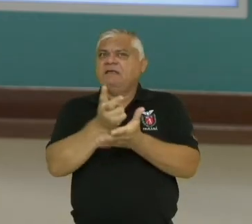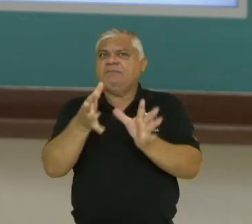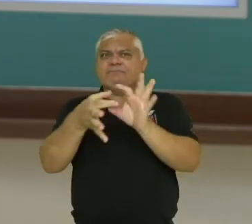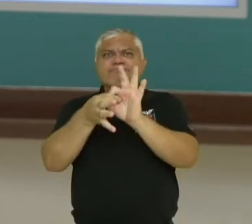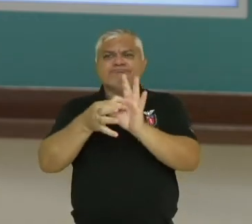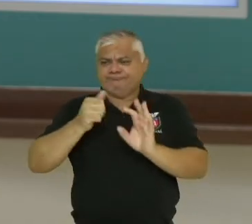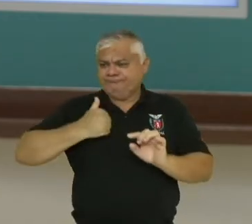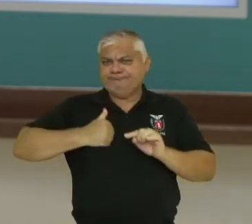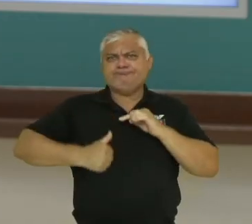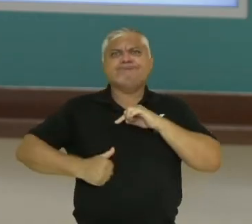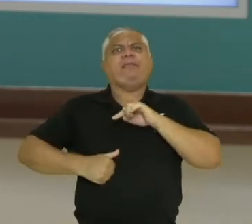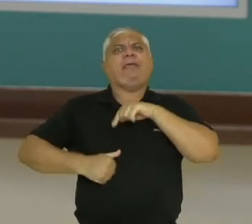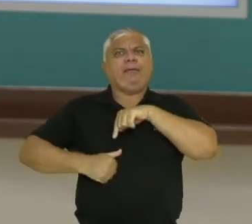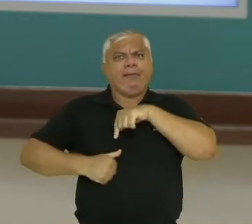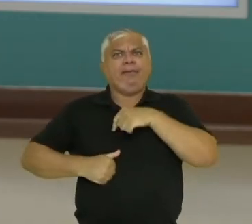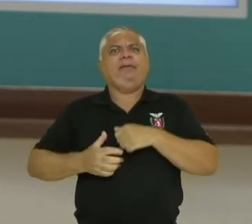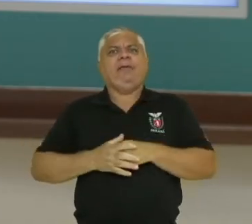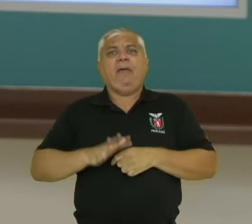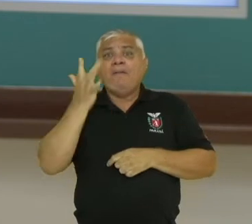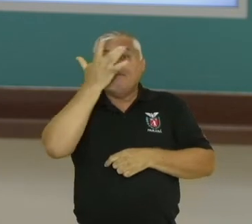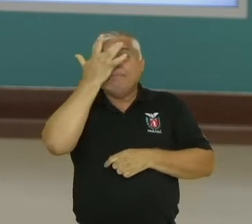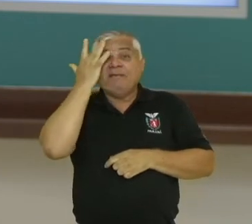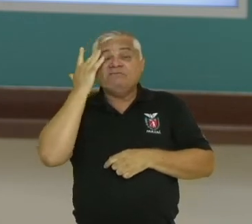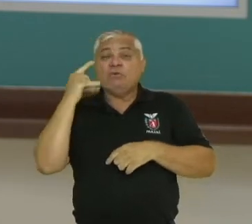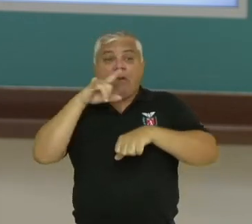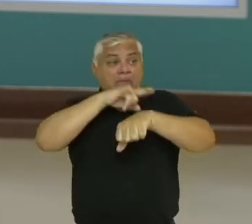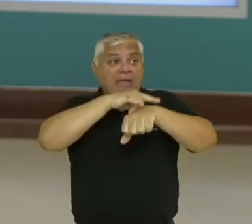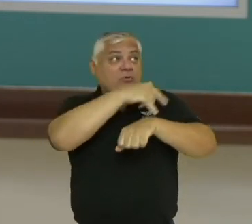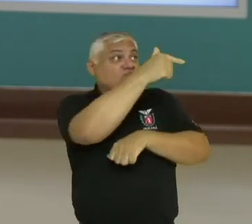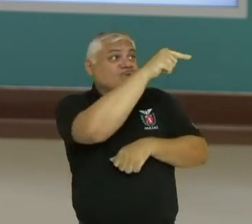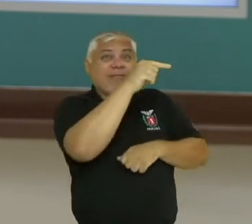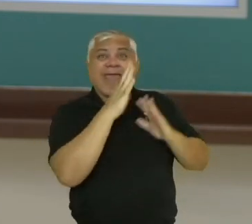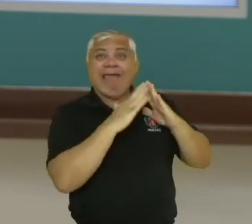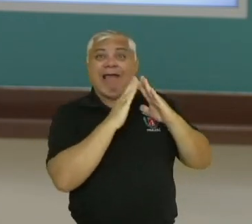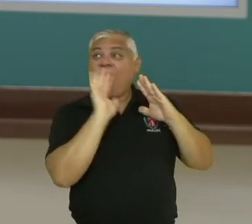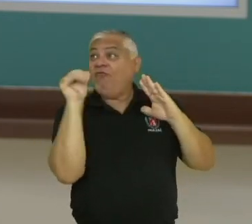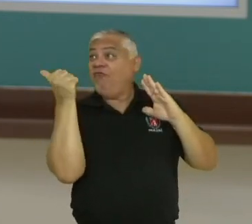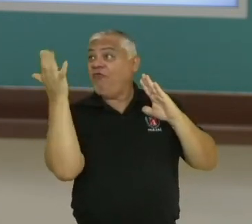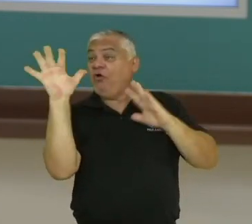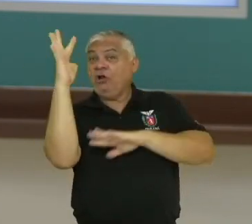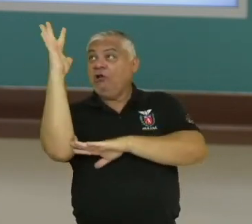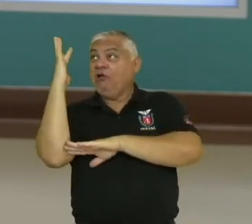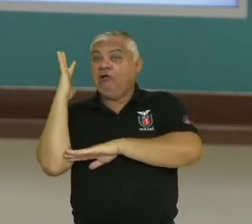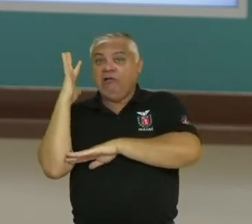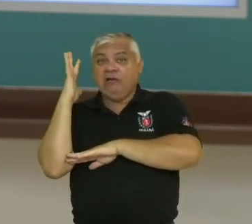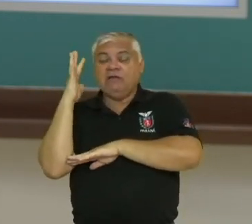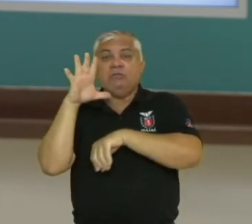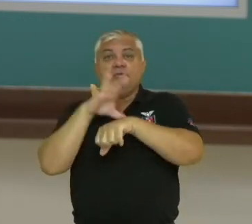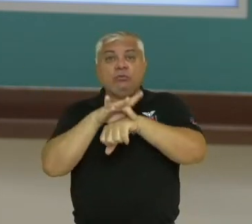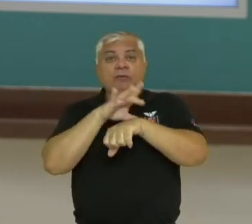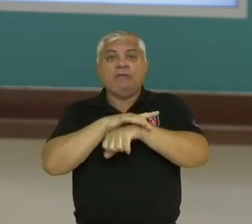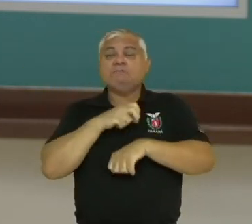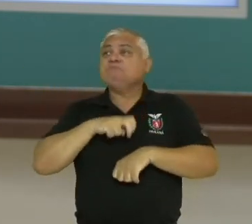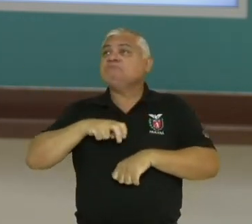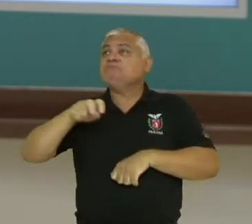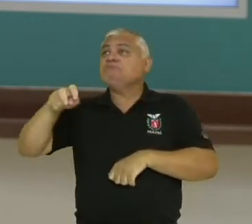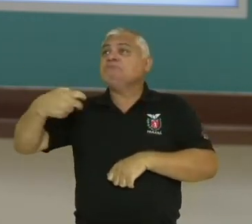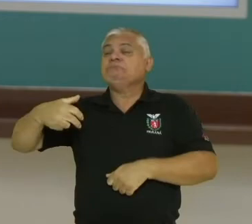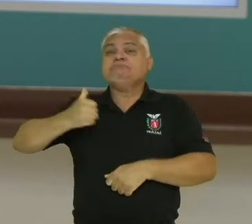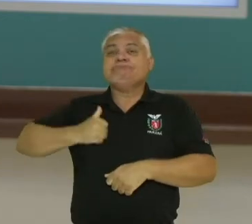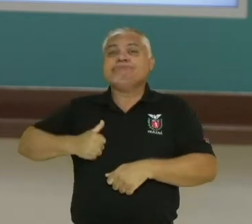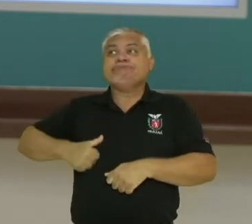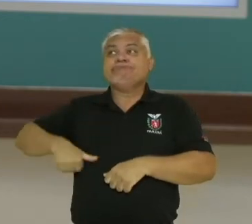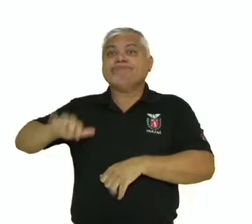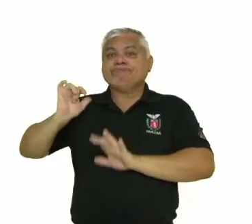Então, pessoas que não têm banheiro em casa, saneamento básico e estão doentes, levam esses micro-organismos para o